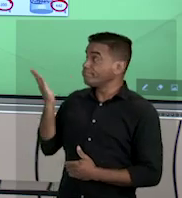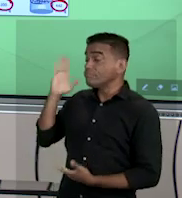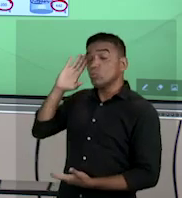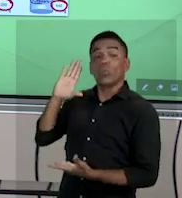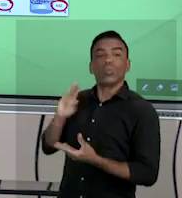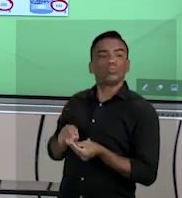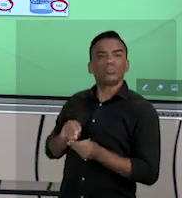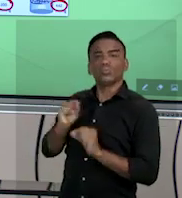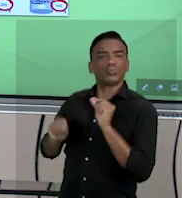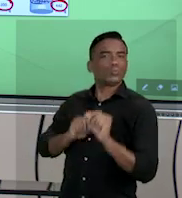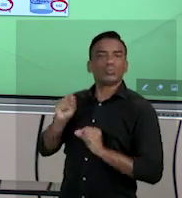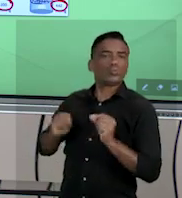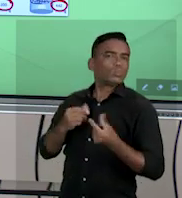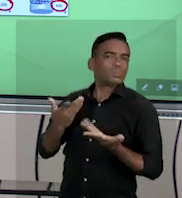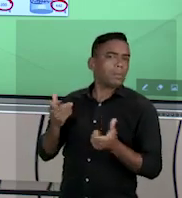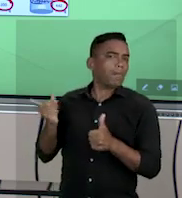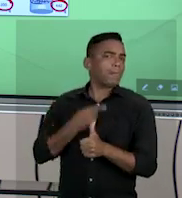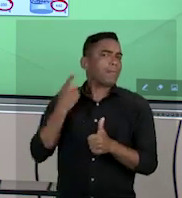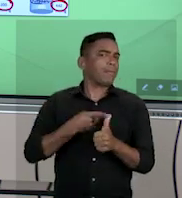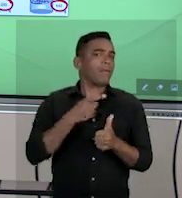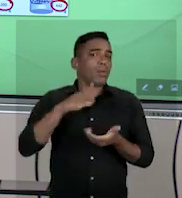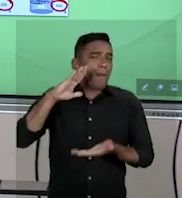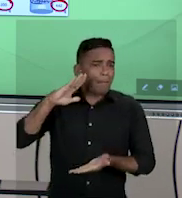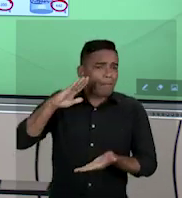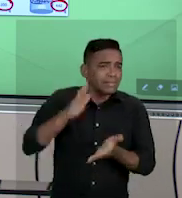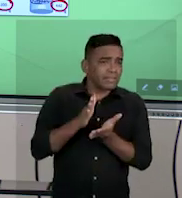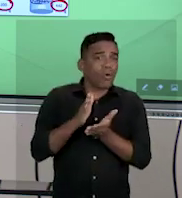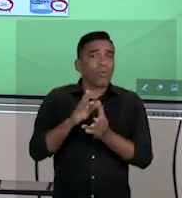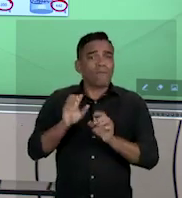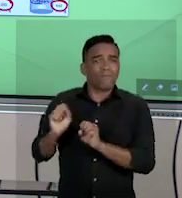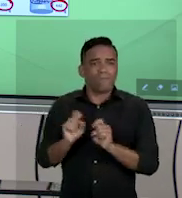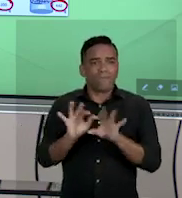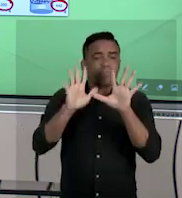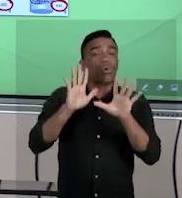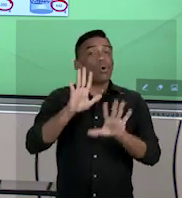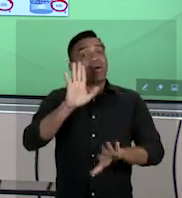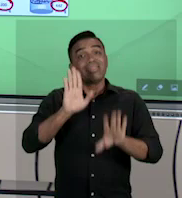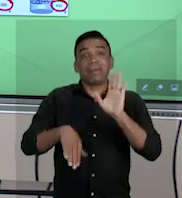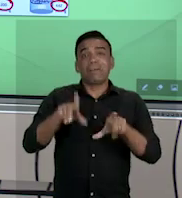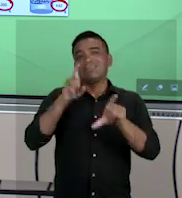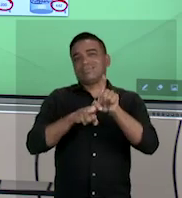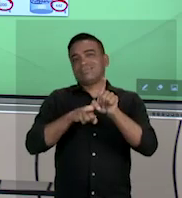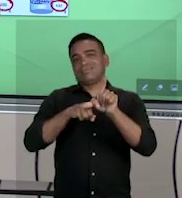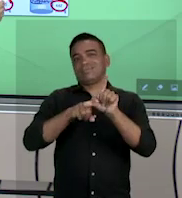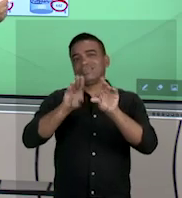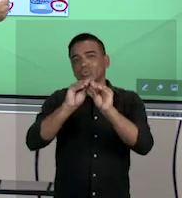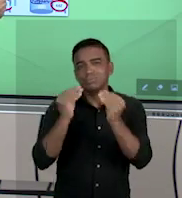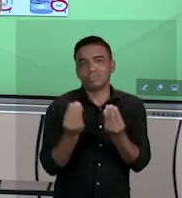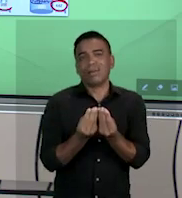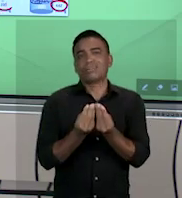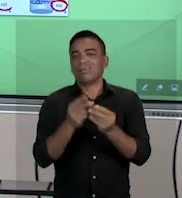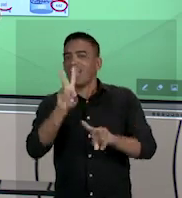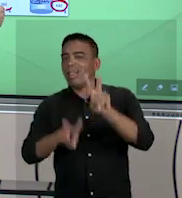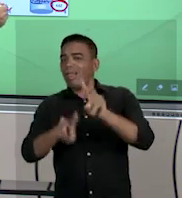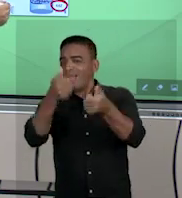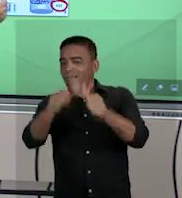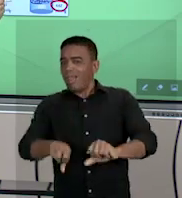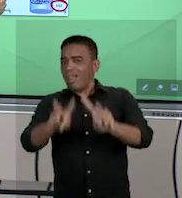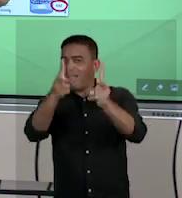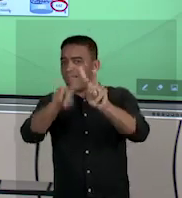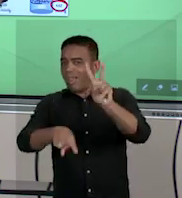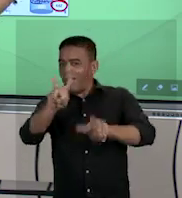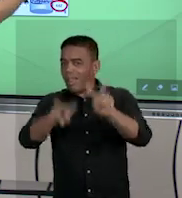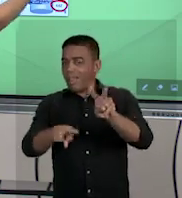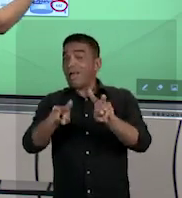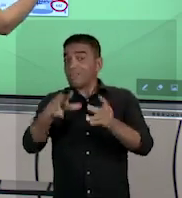com isso? Primeiro, que a pressão de vapor, ela depende da substância que nós estamos falando. Segundo, essa